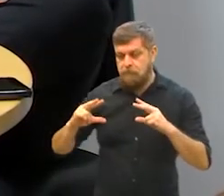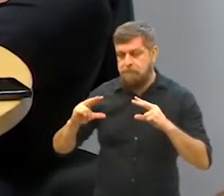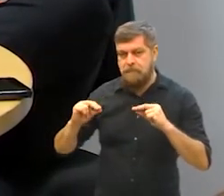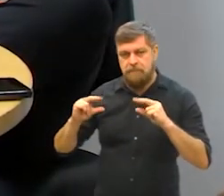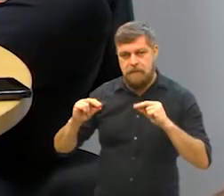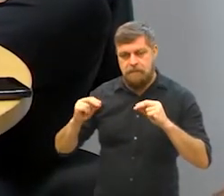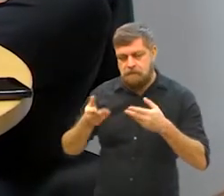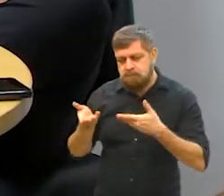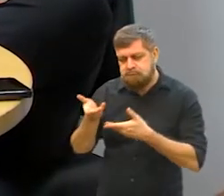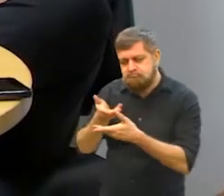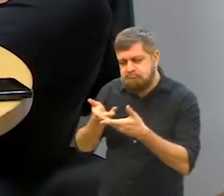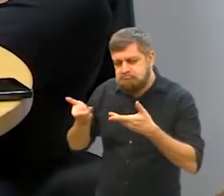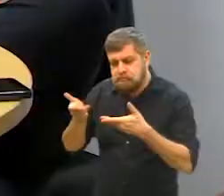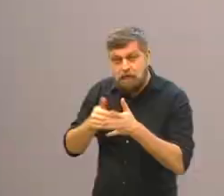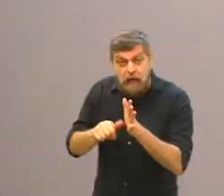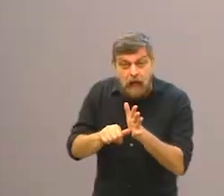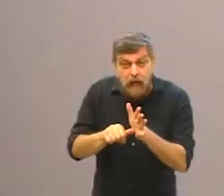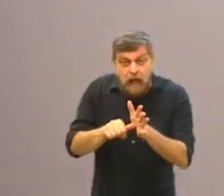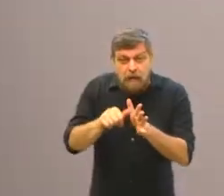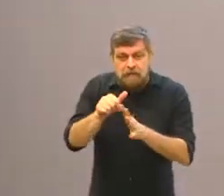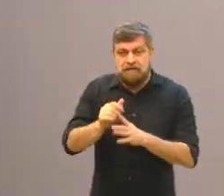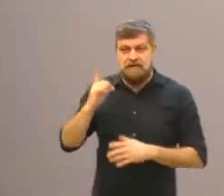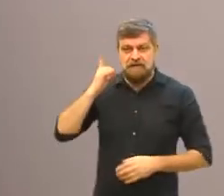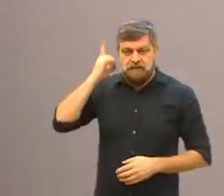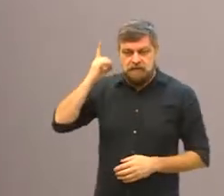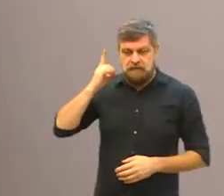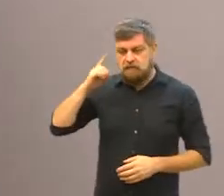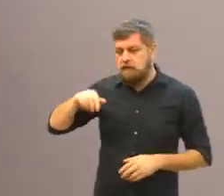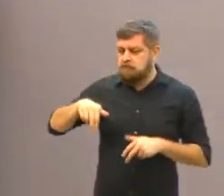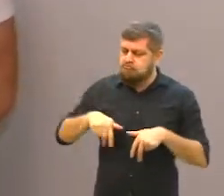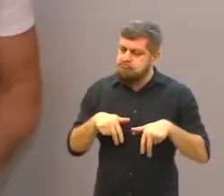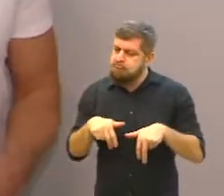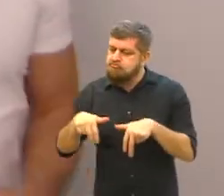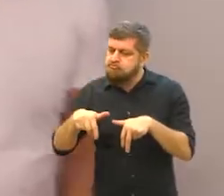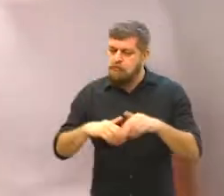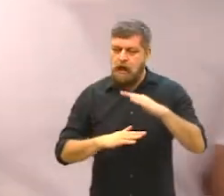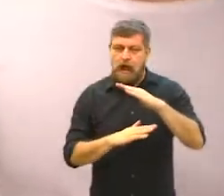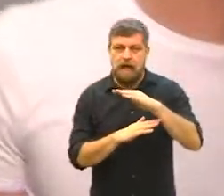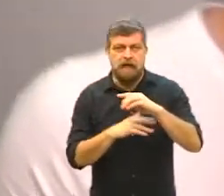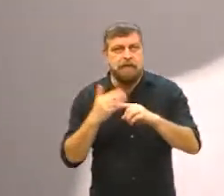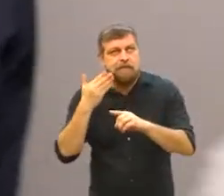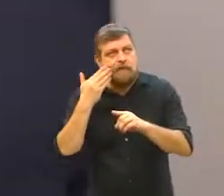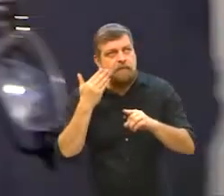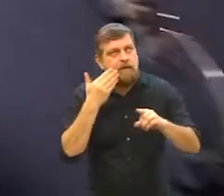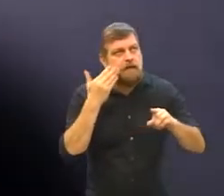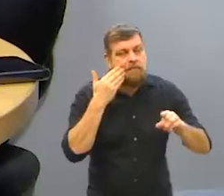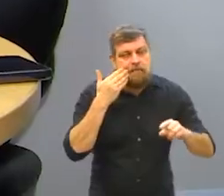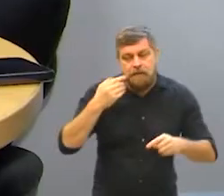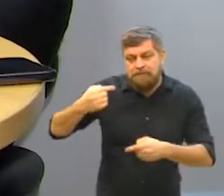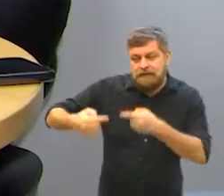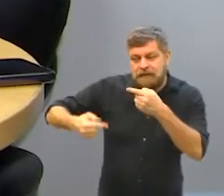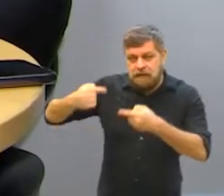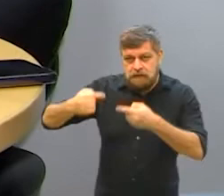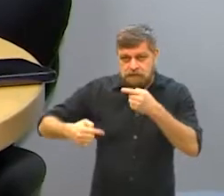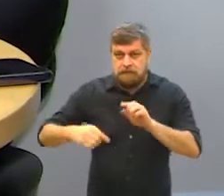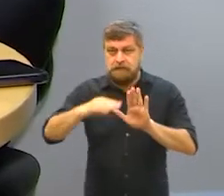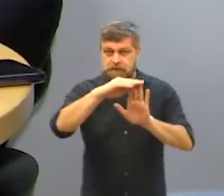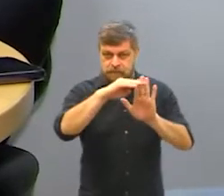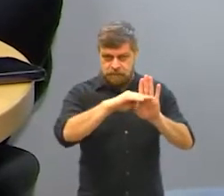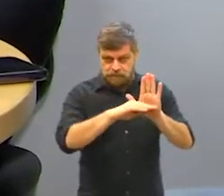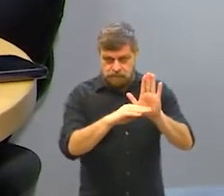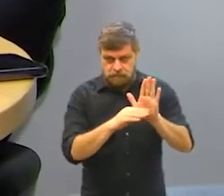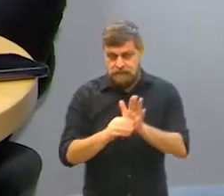conversaram no gabinete do parlamentar foi a primeira vez que o deputado visitou a câmara de campinas onde